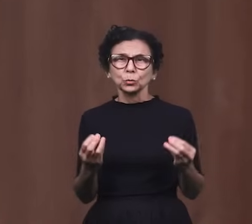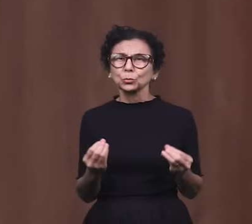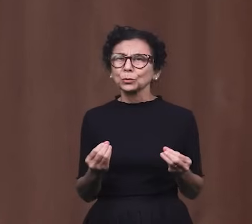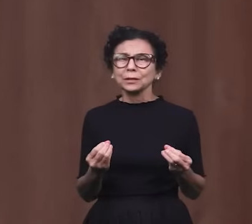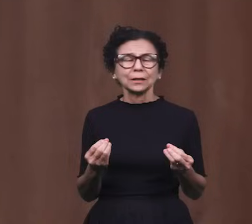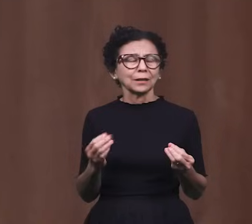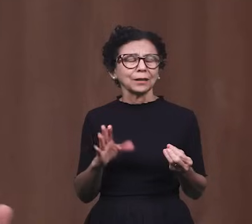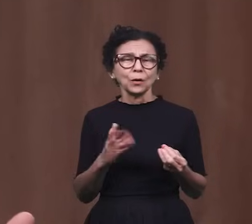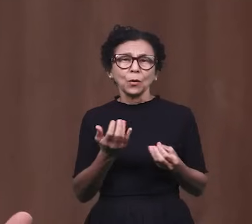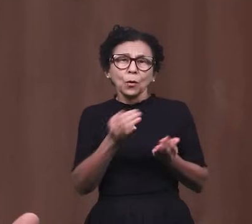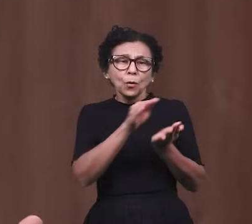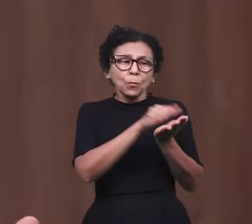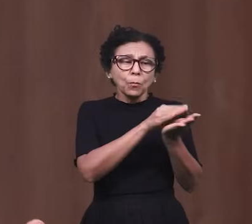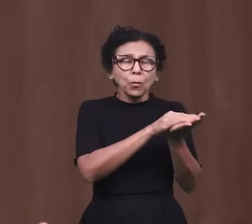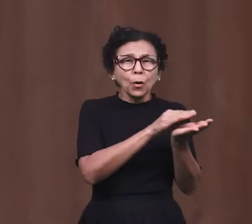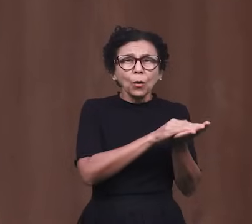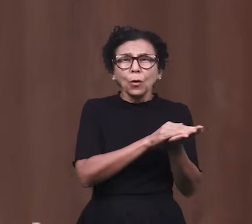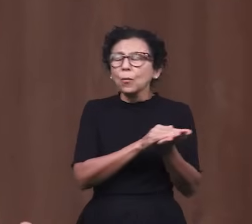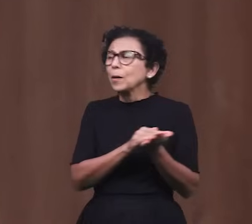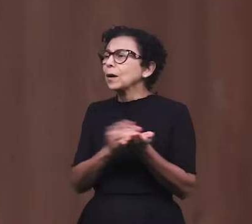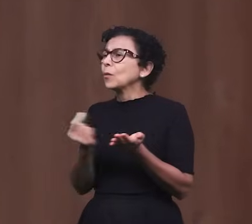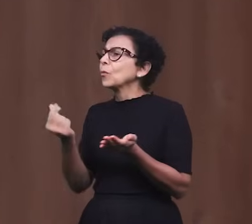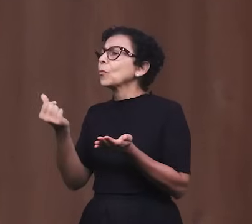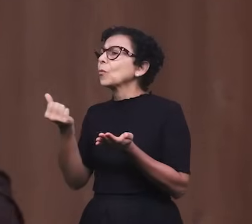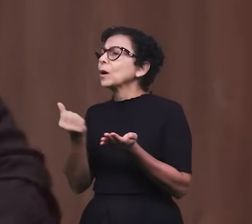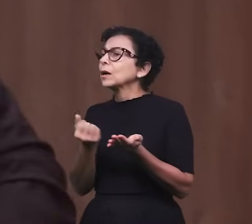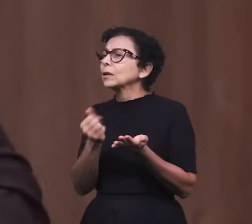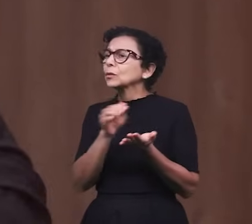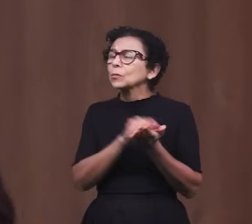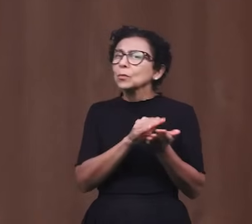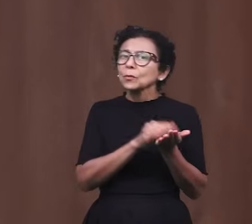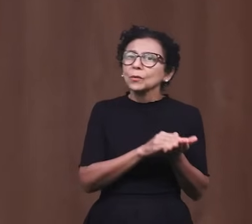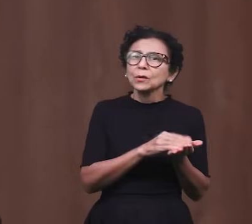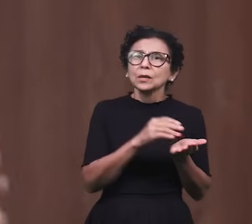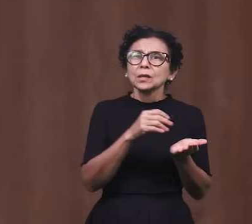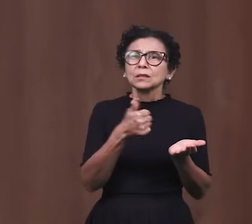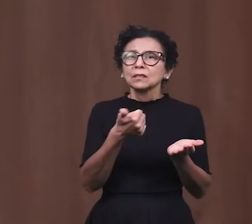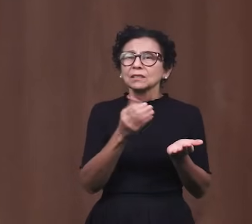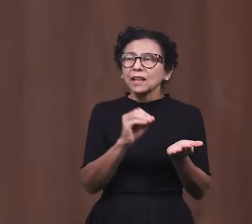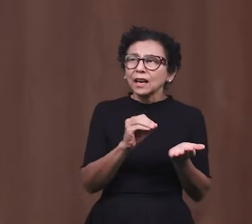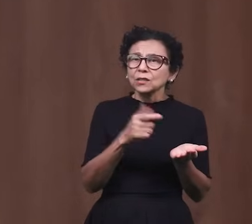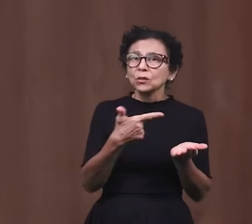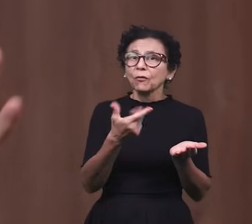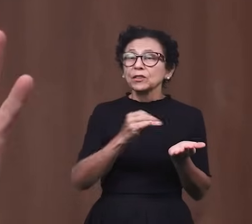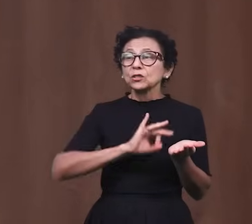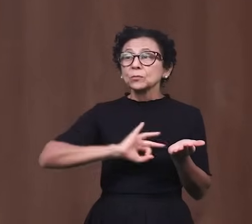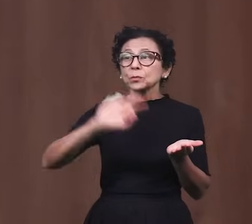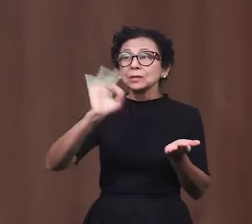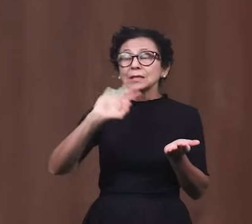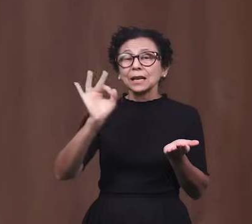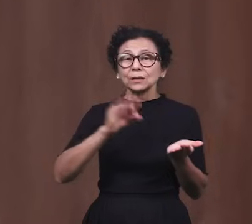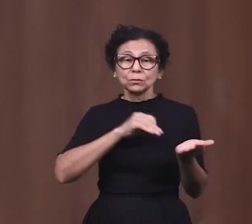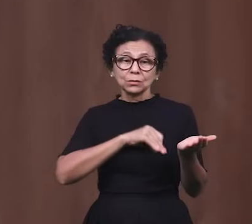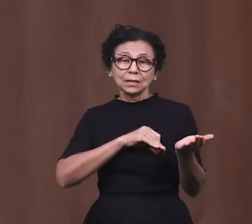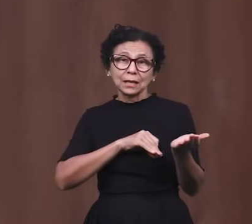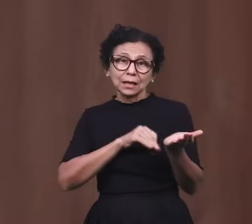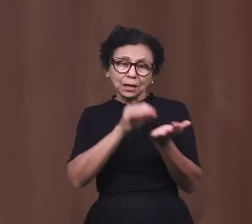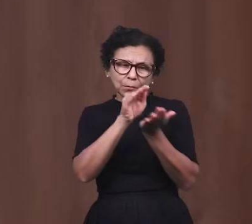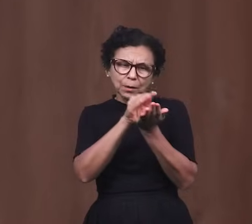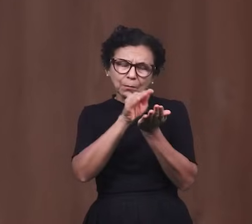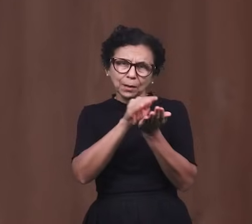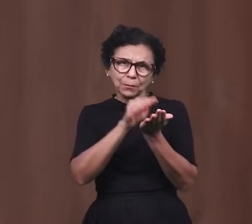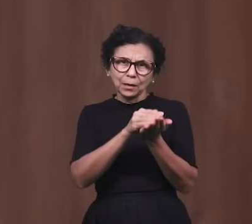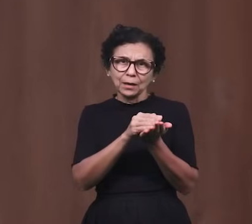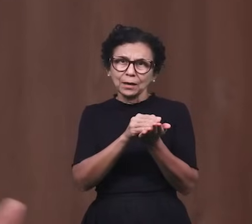ganha, tá? Sempre poupe uma parte. Quanto, Daniel? Quero começar a poupar. Quanto eu tenho que poupar? No mínimo aí 10, 20% do que você